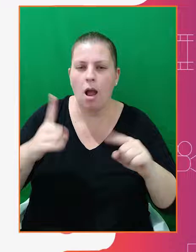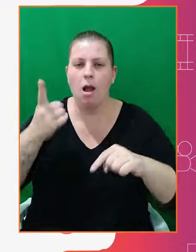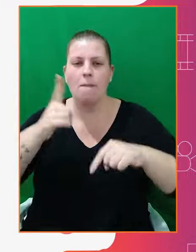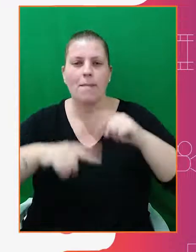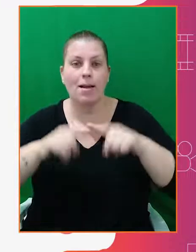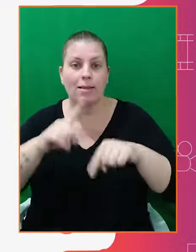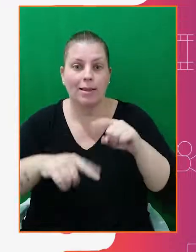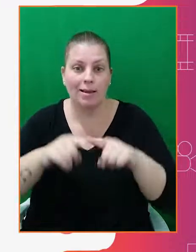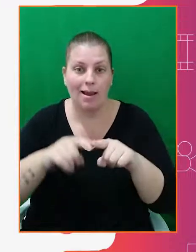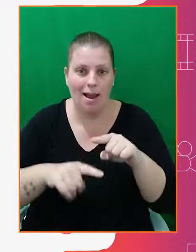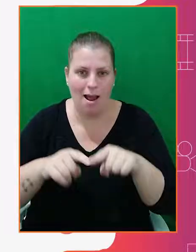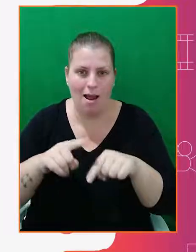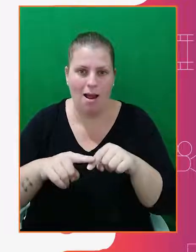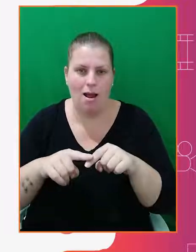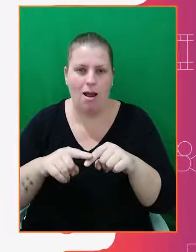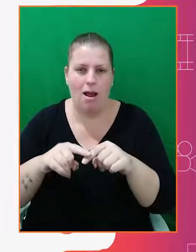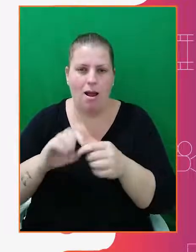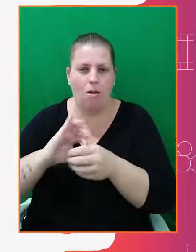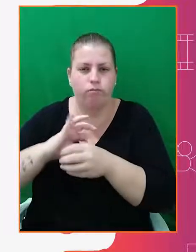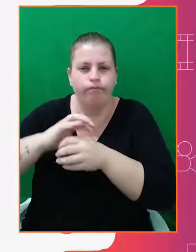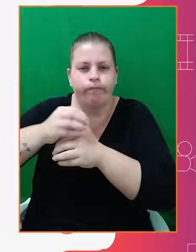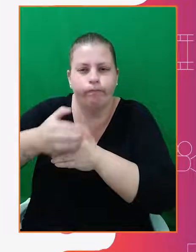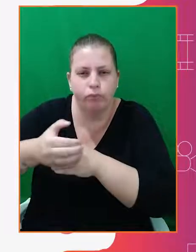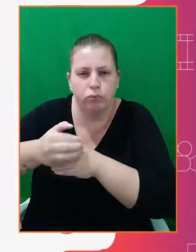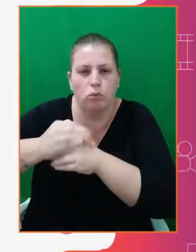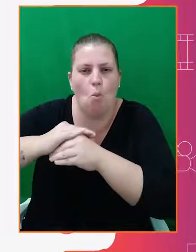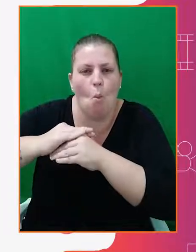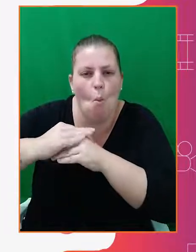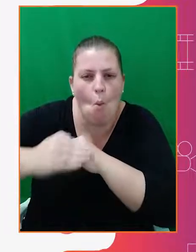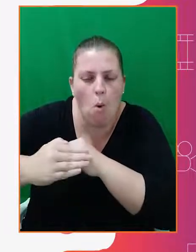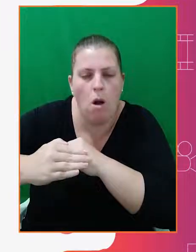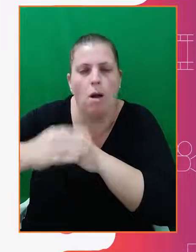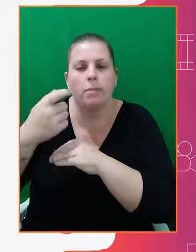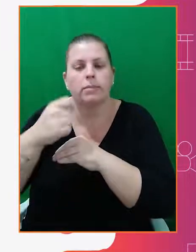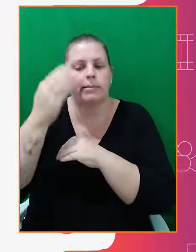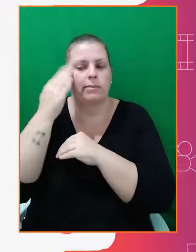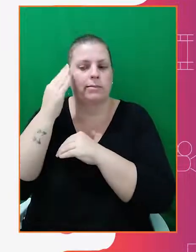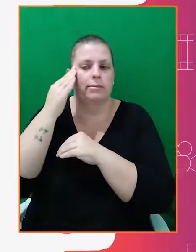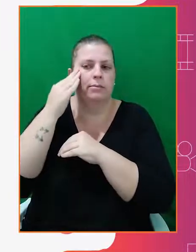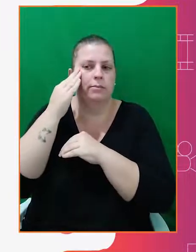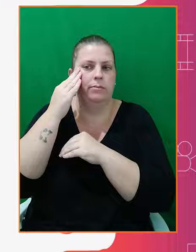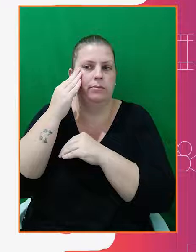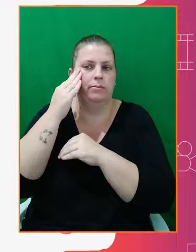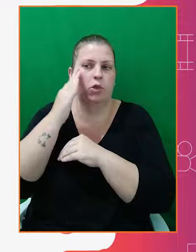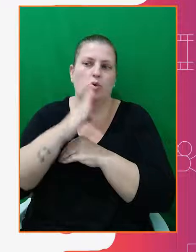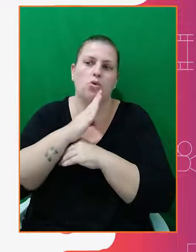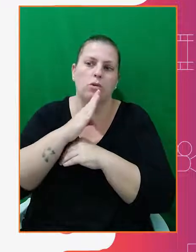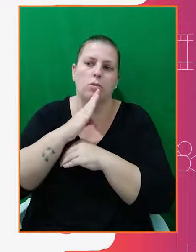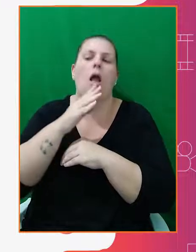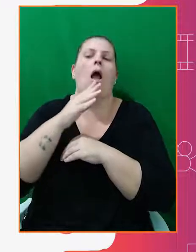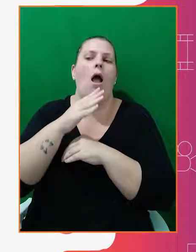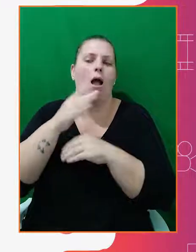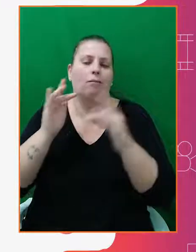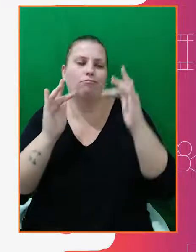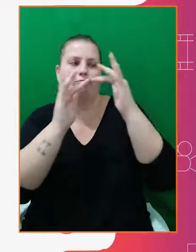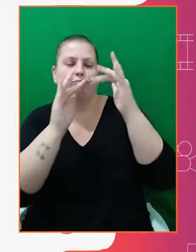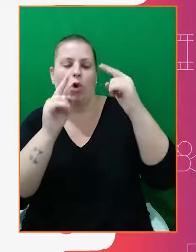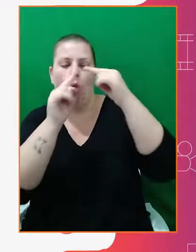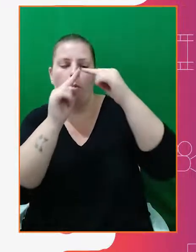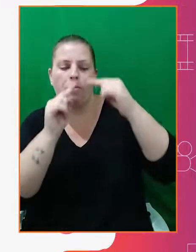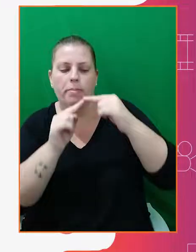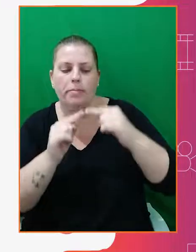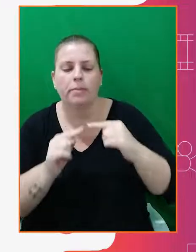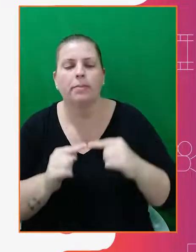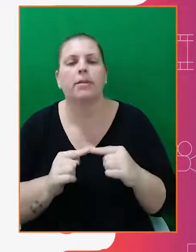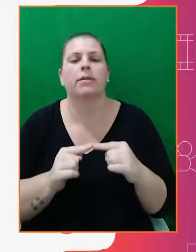nesse processo de texturização e de iluminação que a gente precisa aplicar esses conhecimentos. Aqui